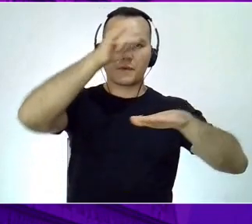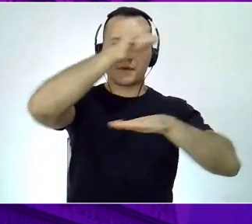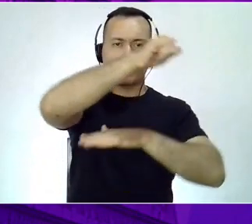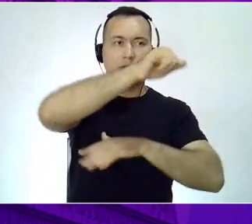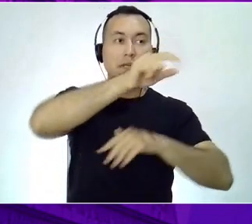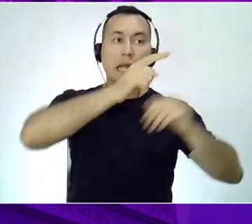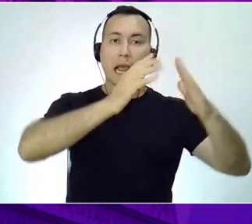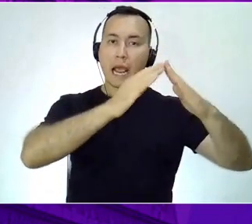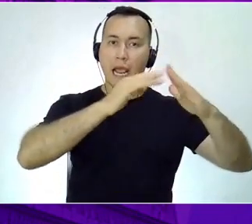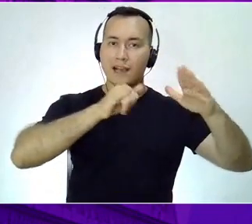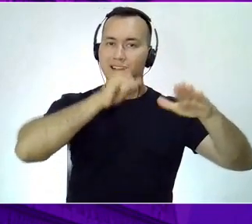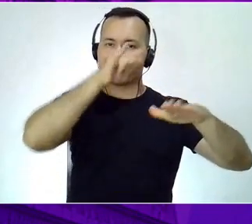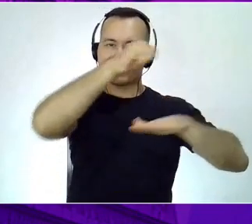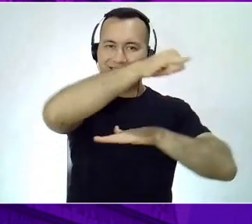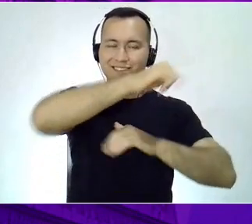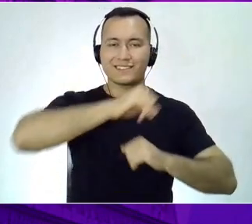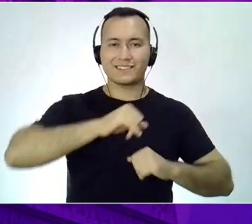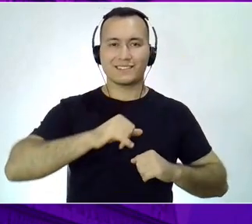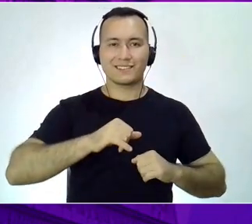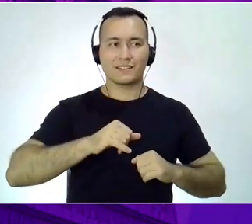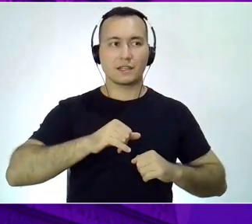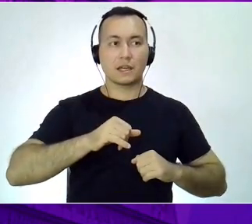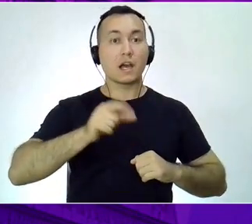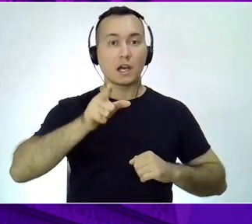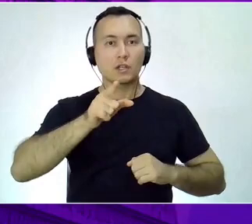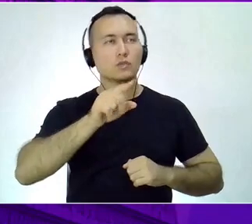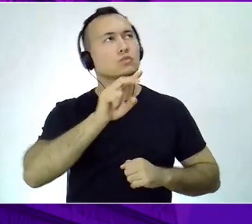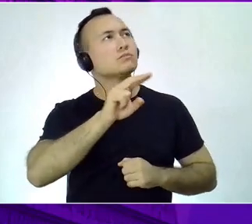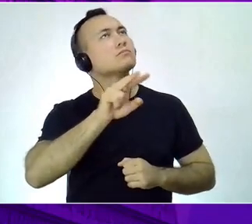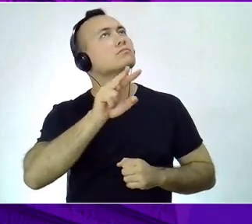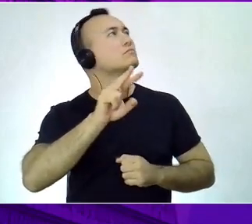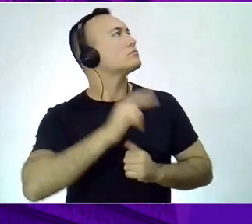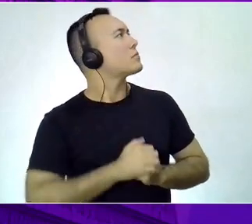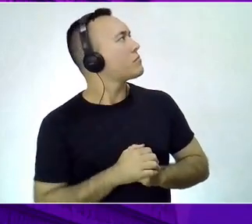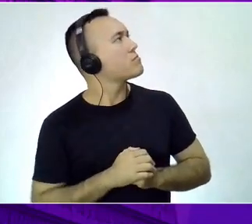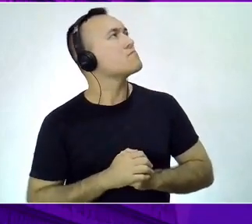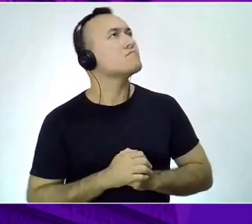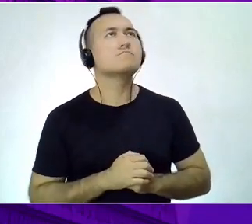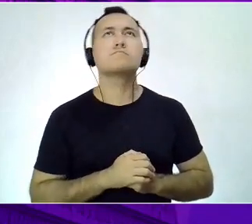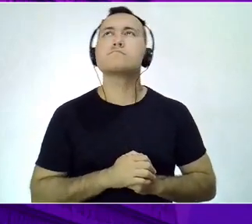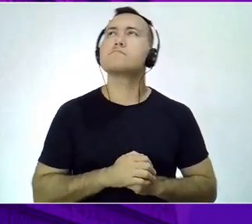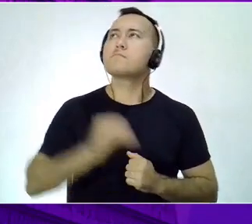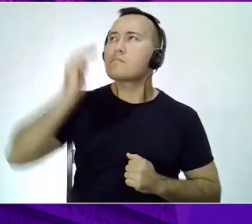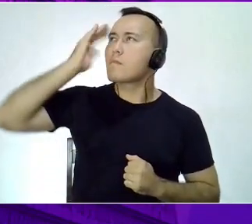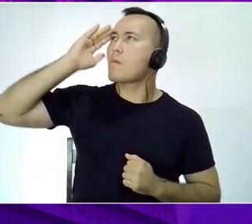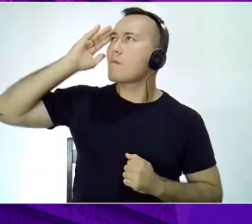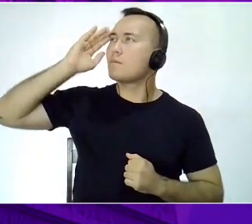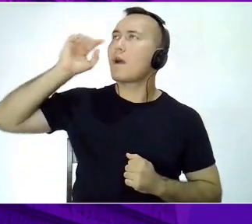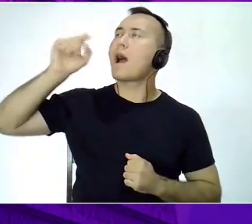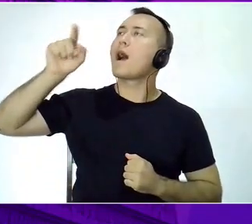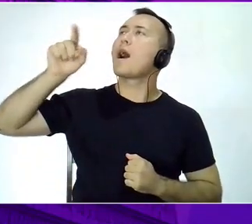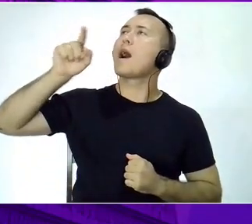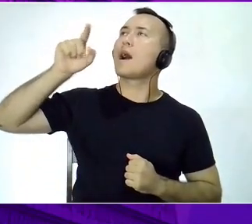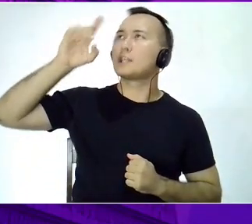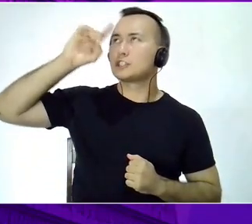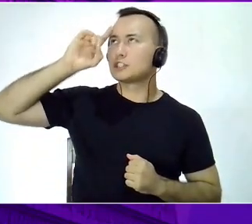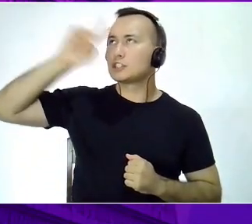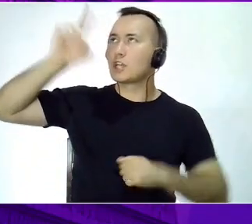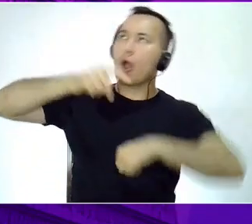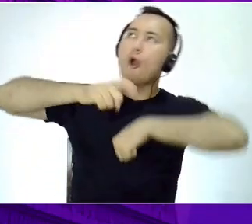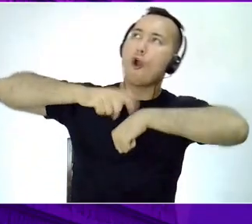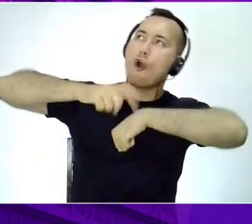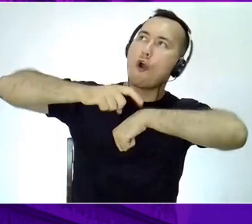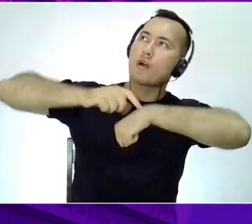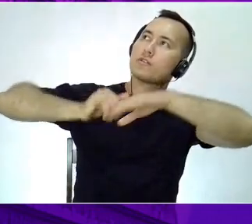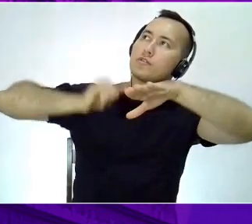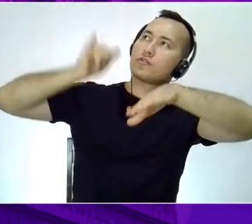estão interessados em um padrão, em um comportamento. Vocês vão olhar o de vocês e pronto, tiraram uma informação, tá? É um exemplo estático,